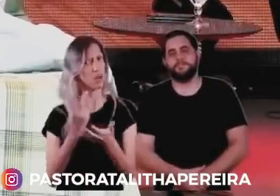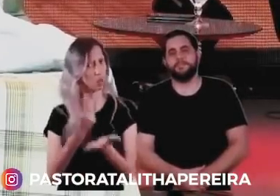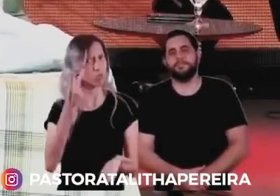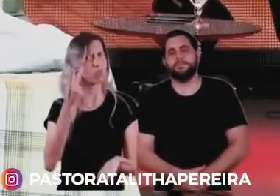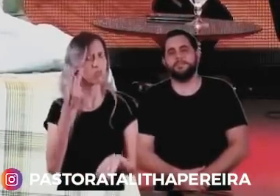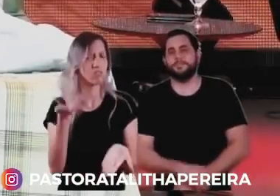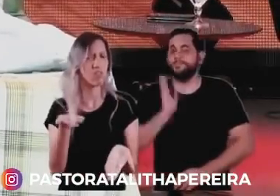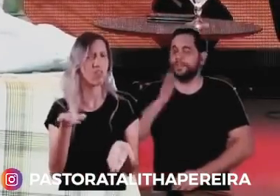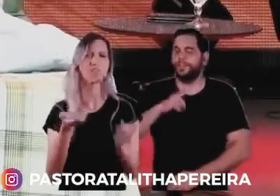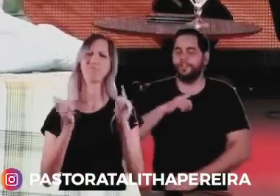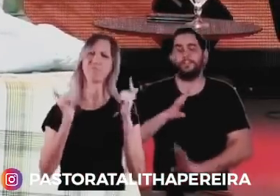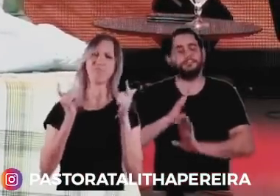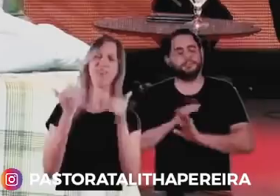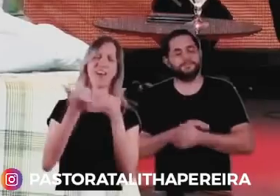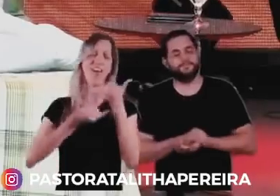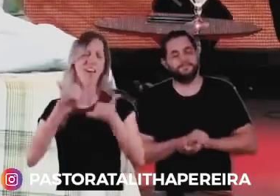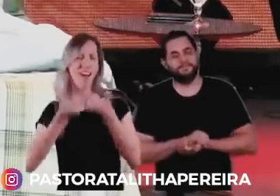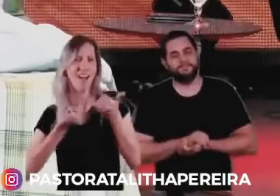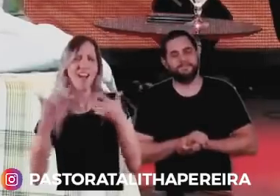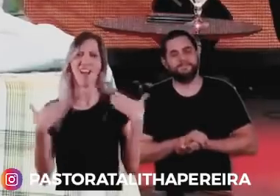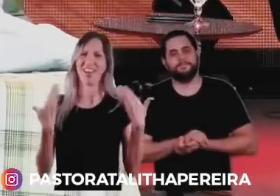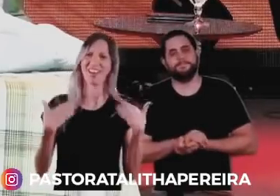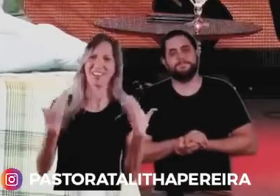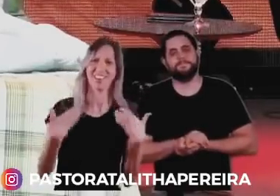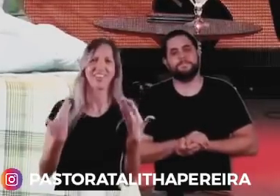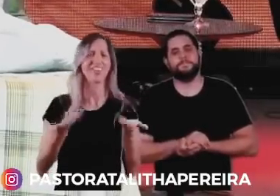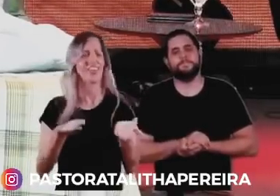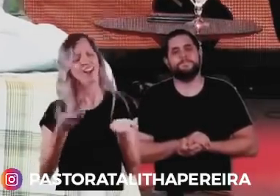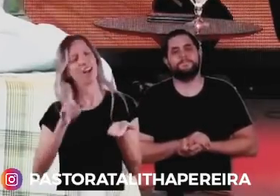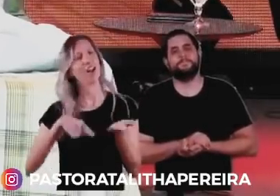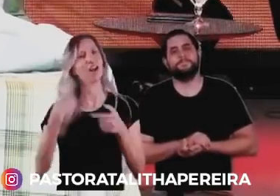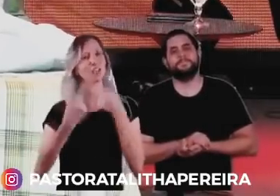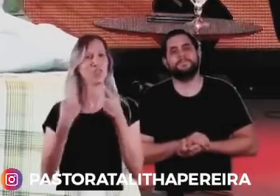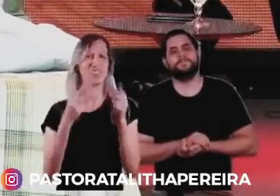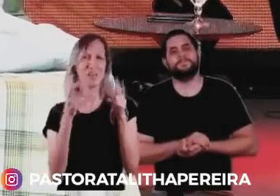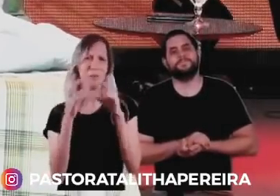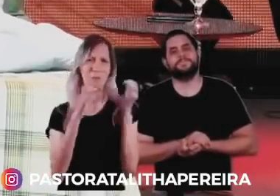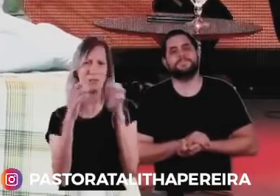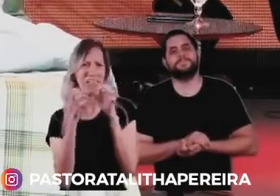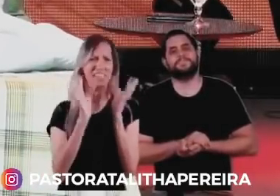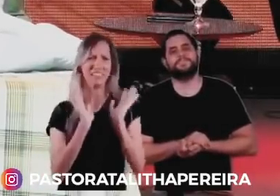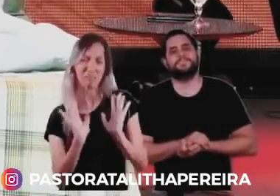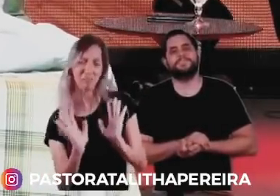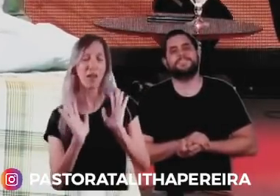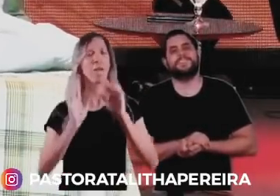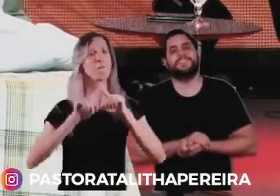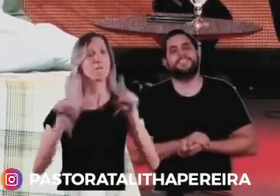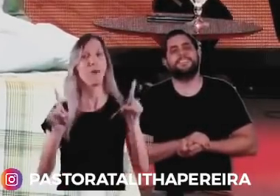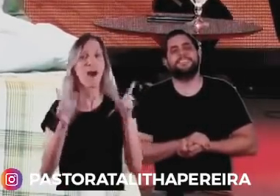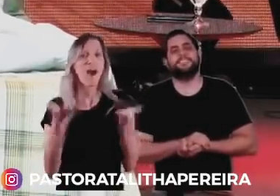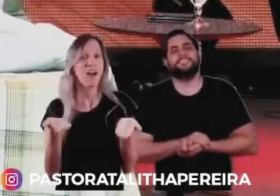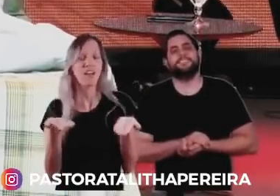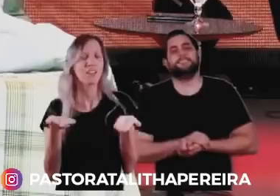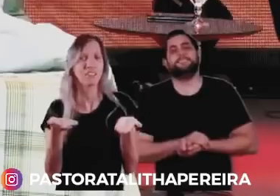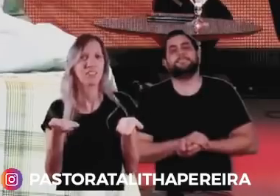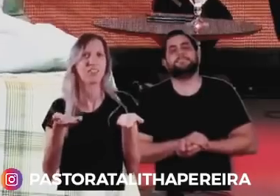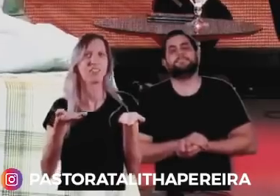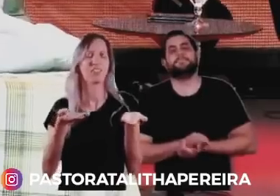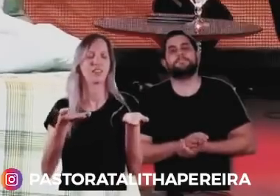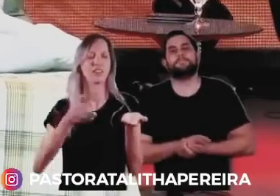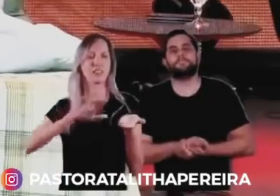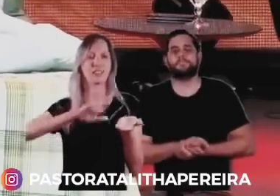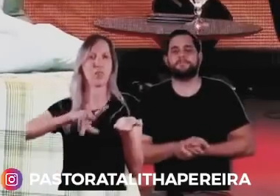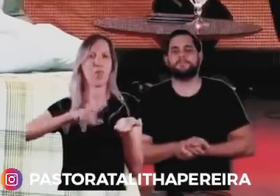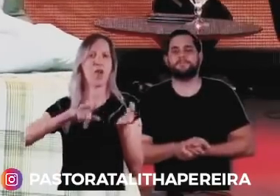algumas... Descontração, alegria, tá certo? Às vezes tem um pega para capar ali, outro aqui, mas nada que tire